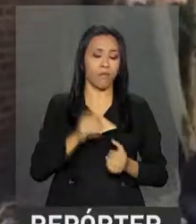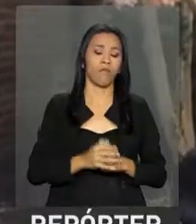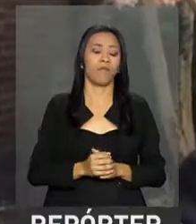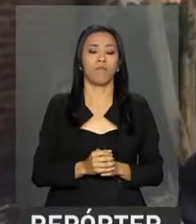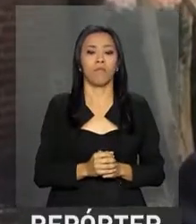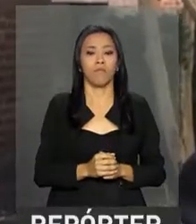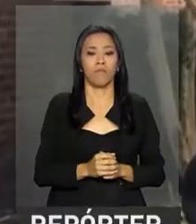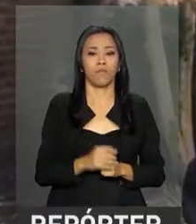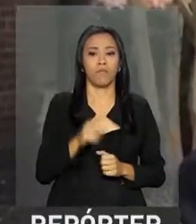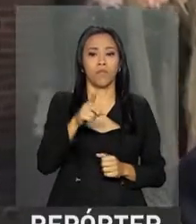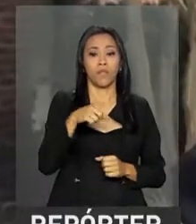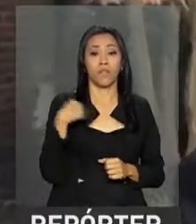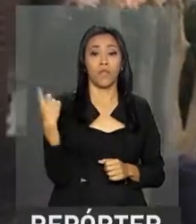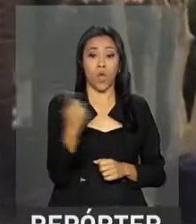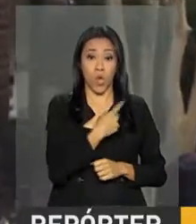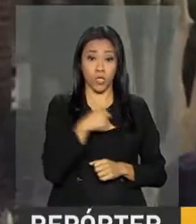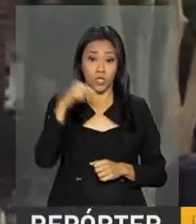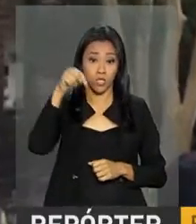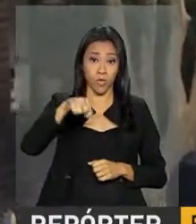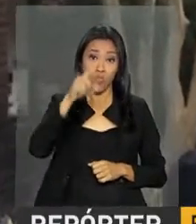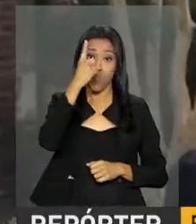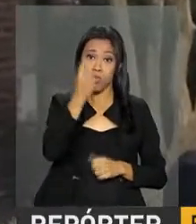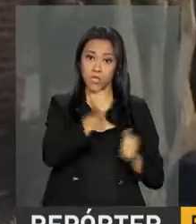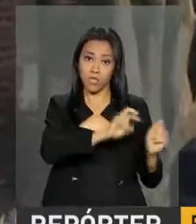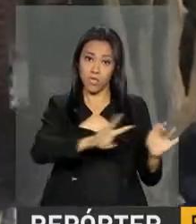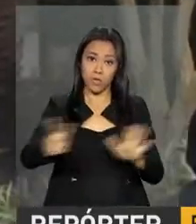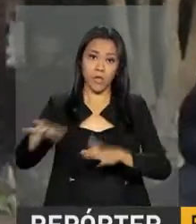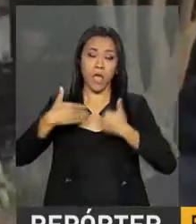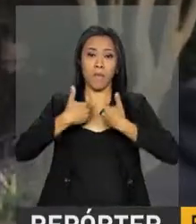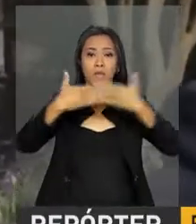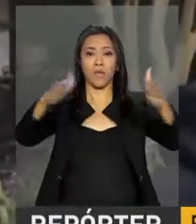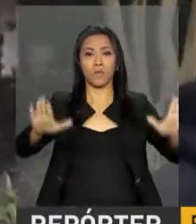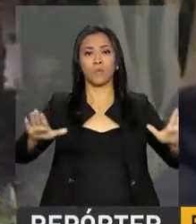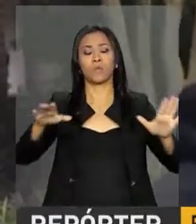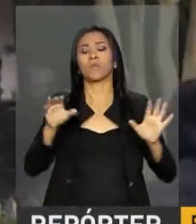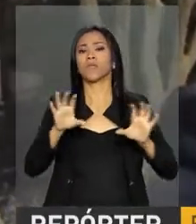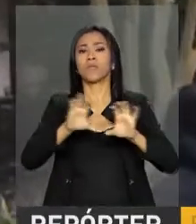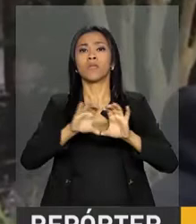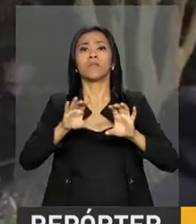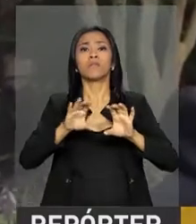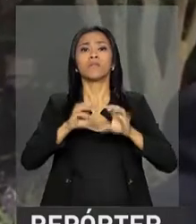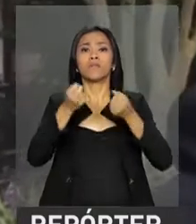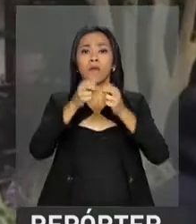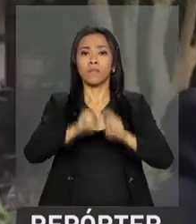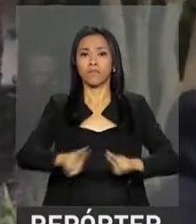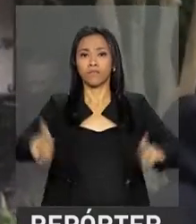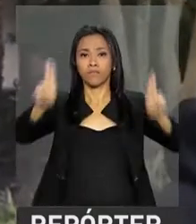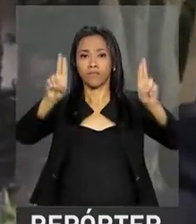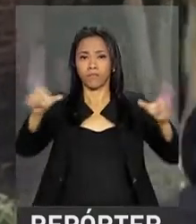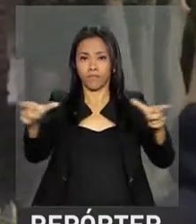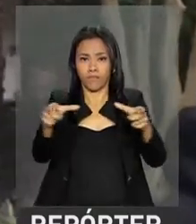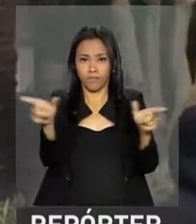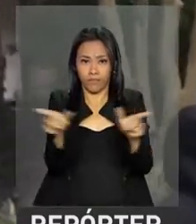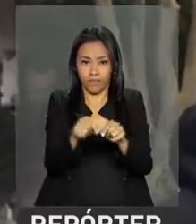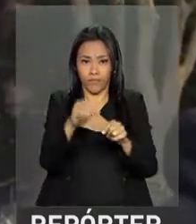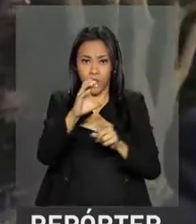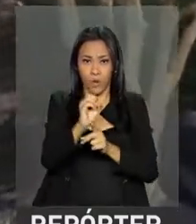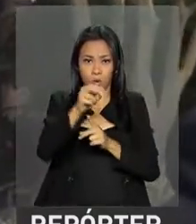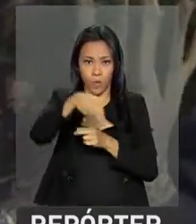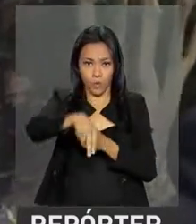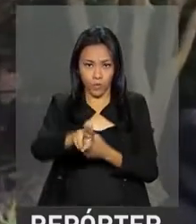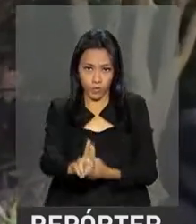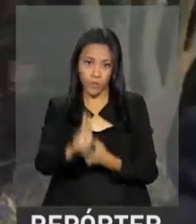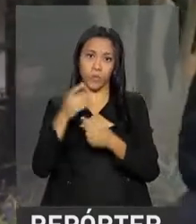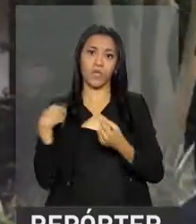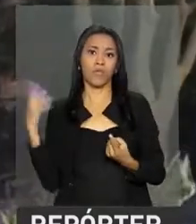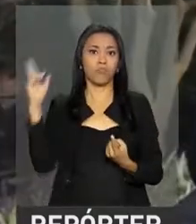nós estamos a menos de uma semana da abertura da assembléia geral da organização das nações unidas deste ano e as autoridades que vão